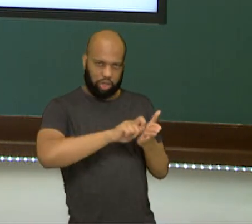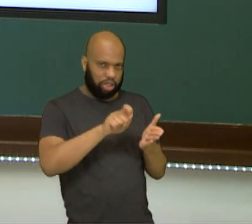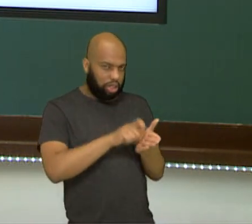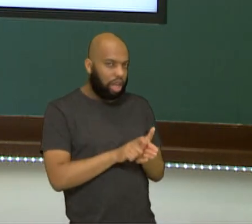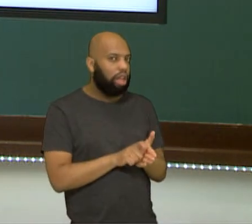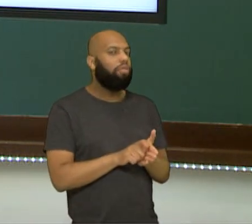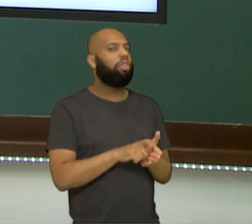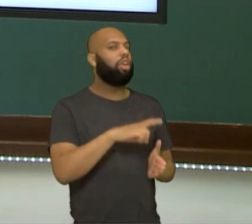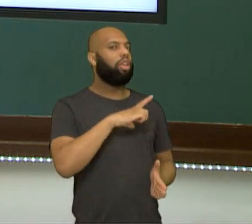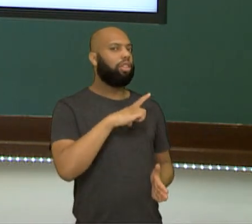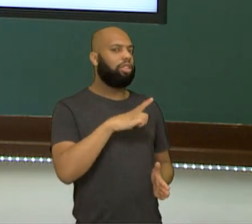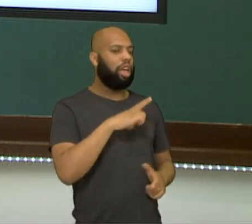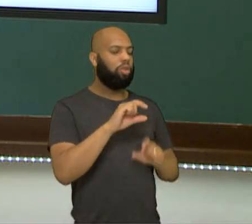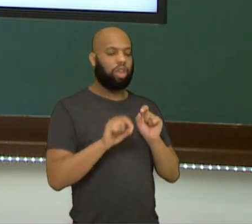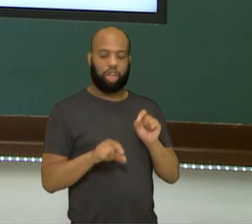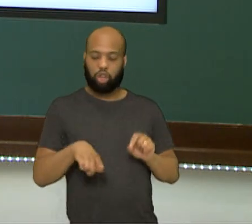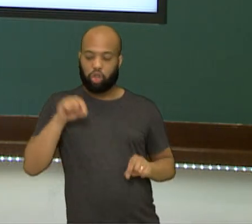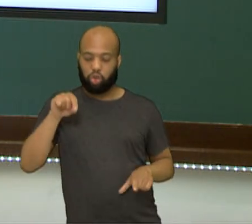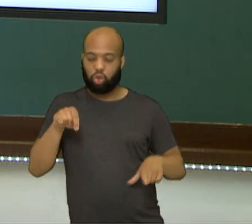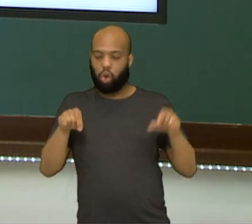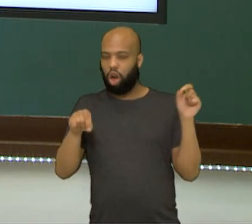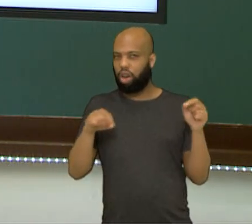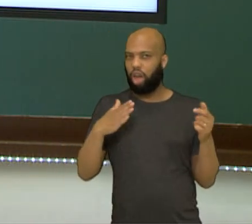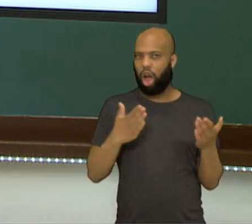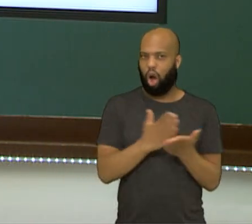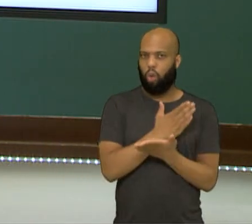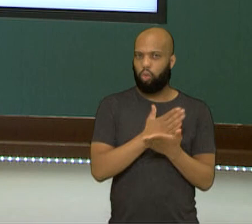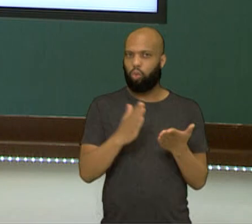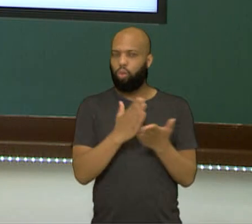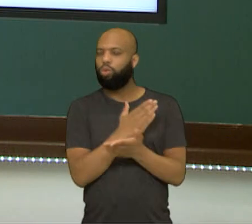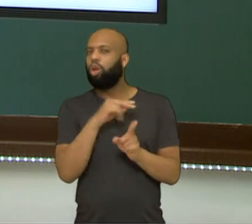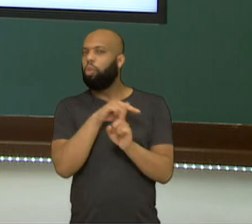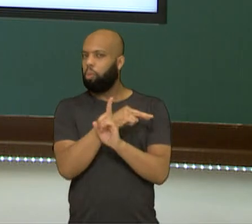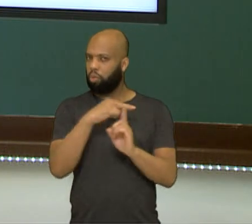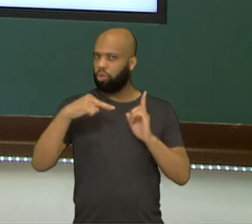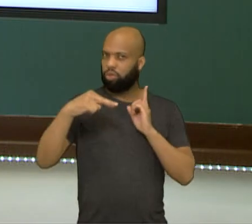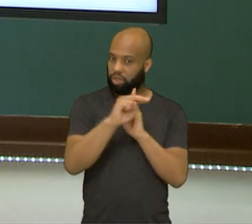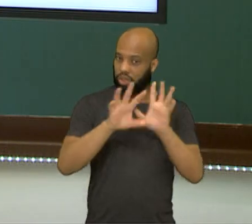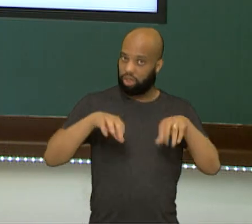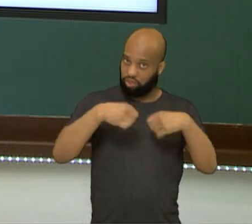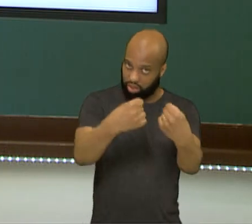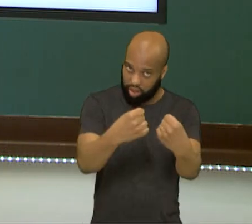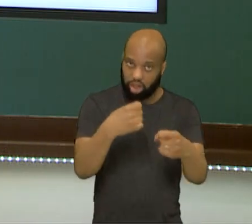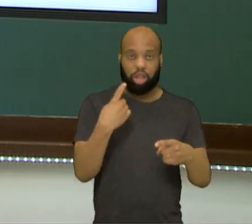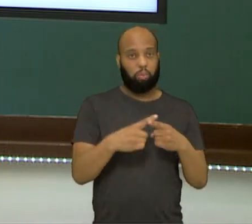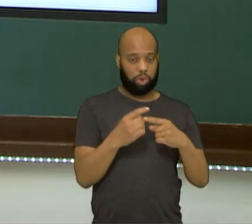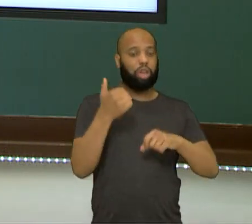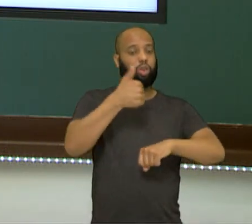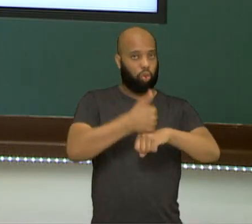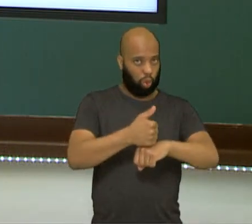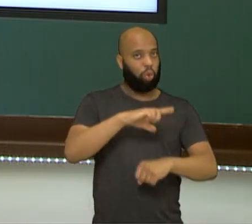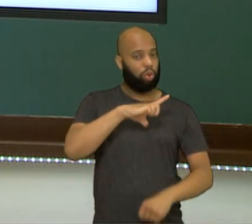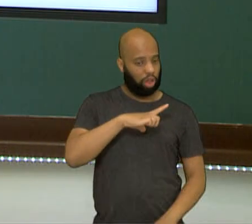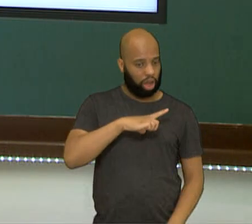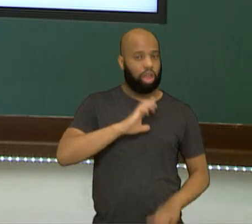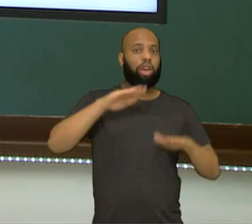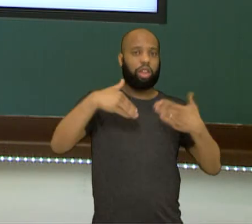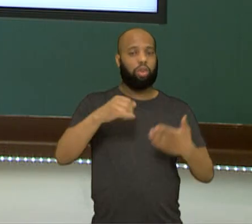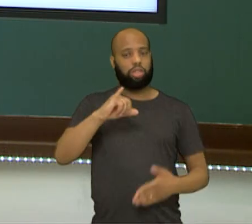coisa, quem publica é um jornal que tem um dono, hein? Donos têm interesses também nos